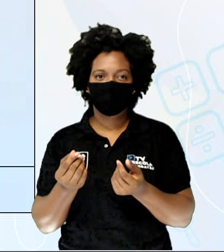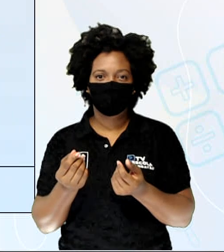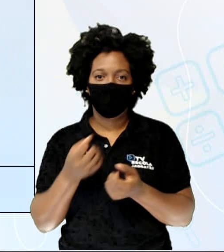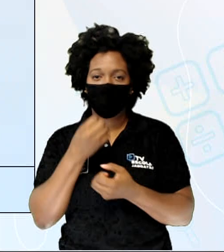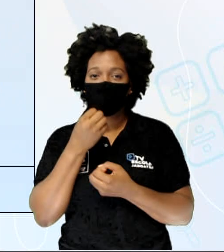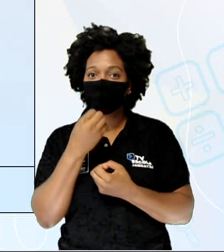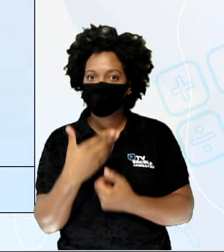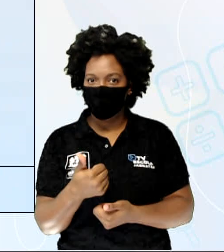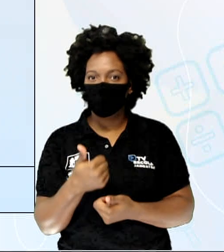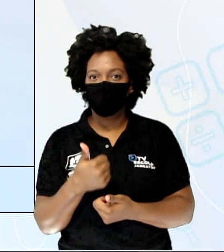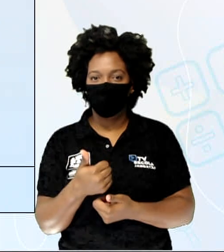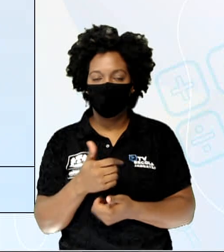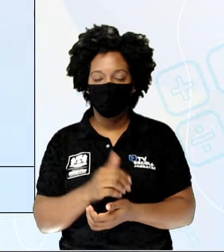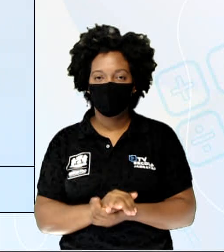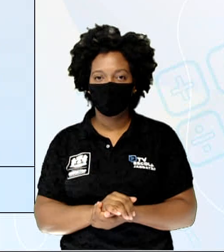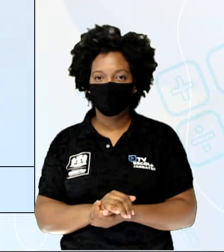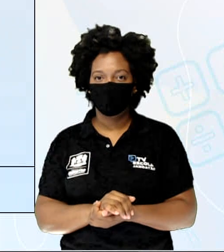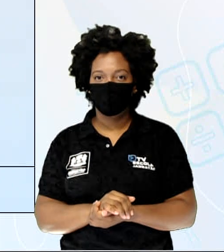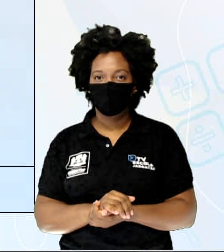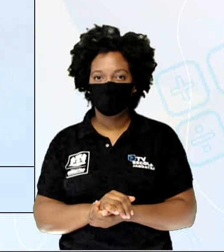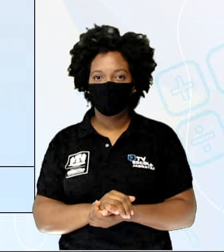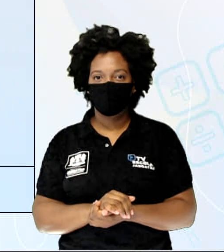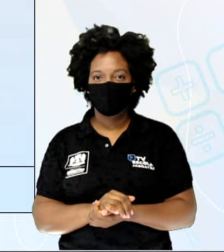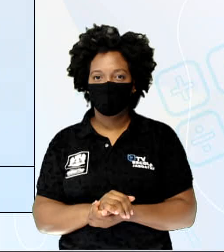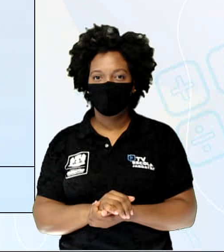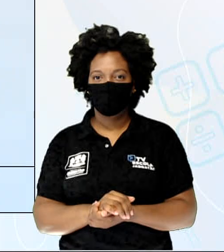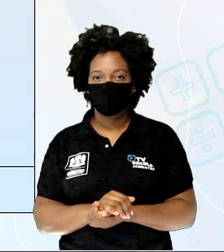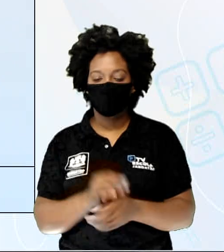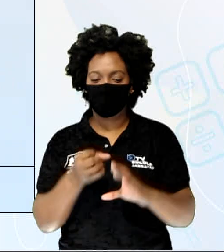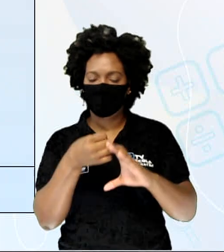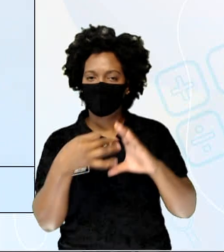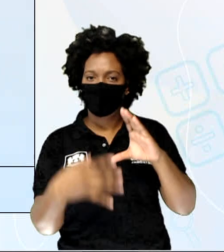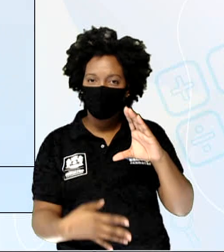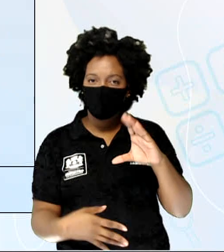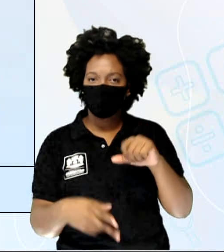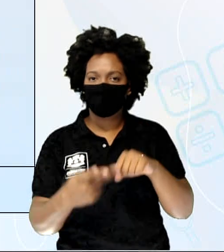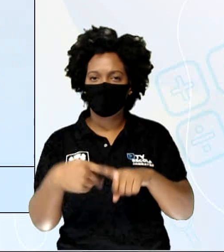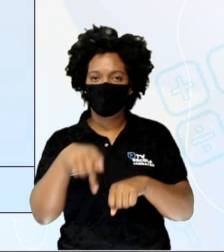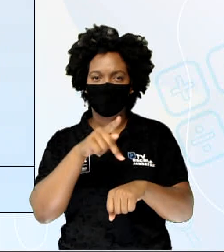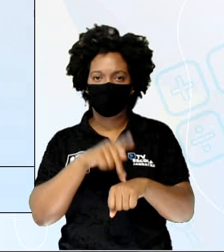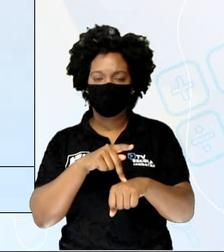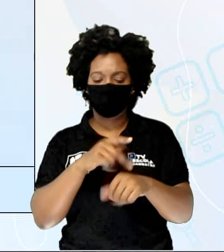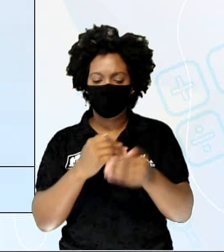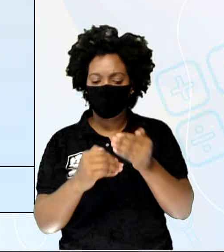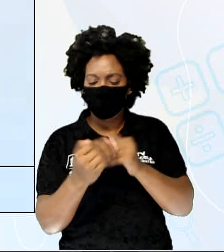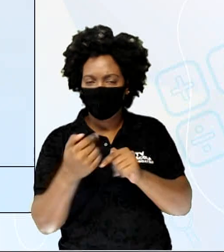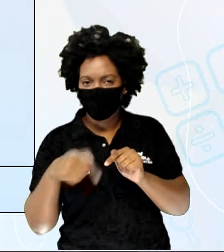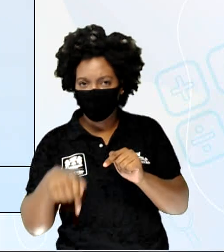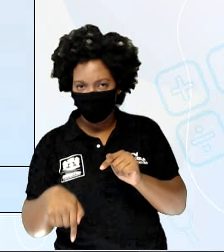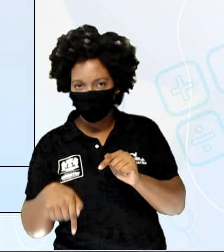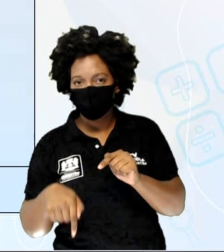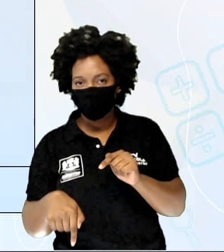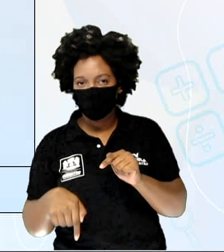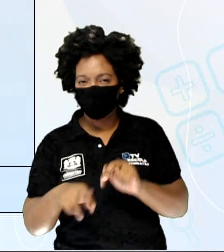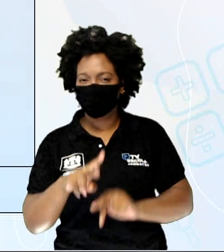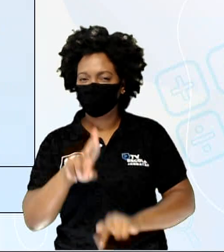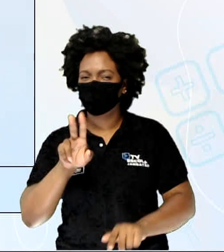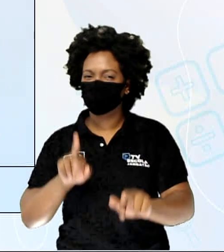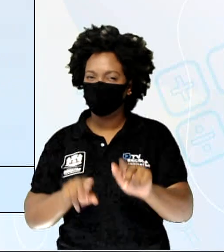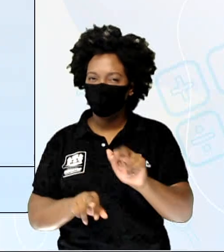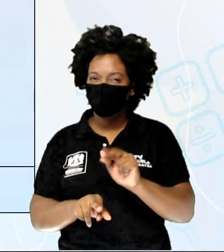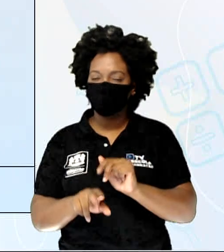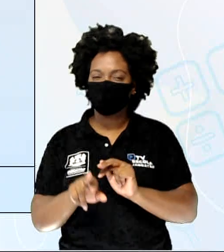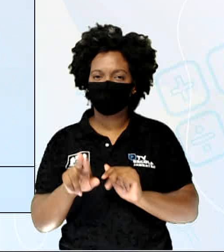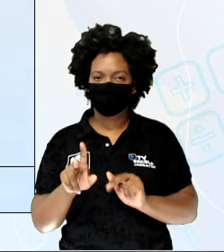privilegiada. Já as características do subdesenvolvimento você vai ver como são tão diferentes.